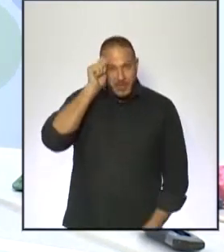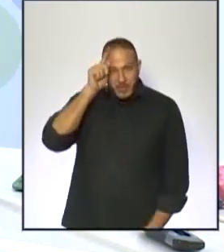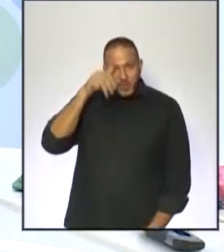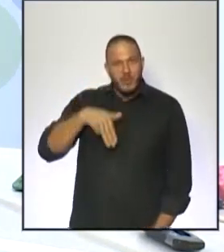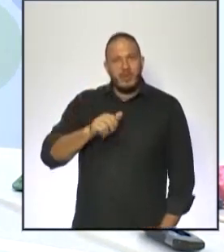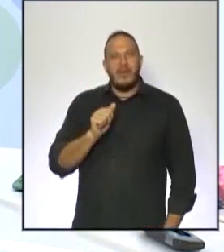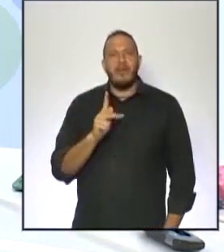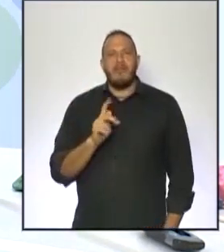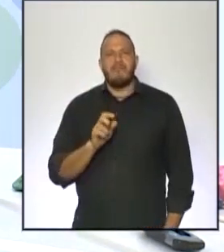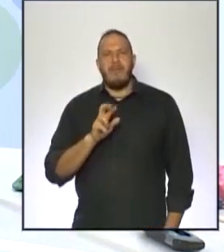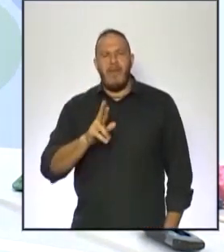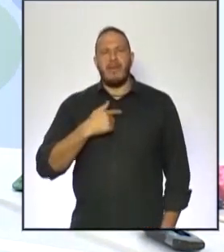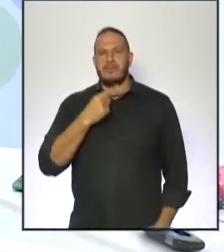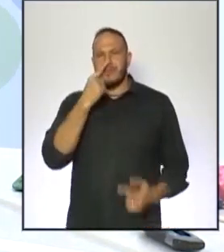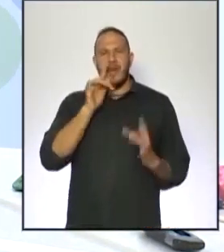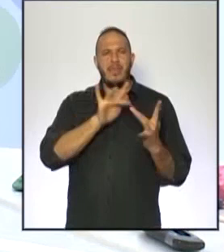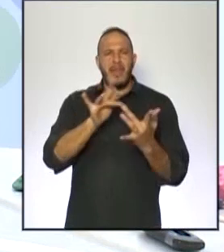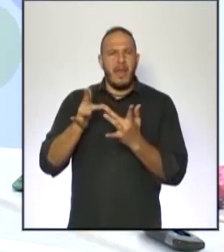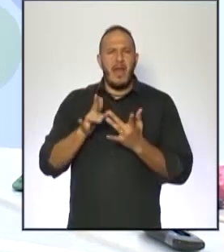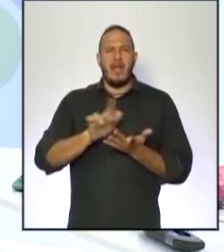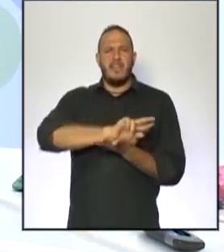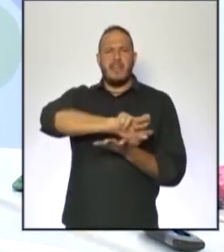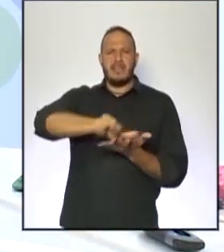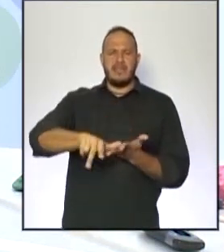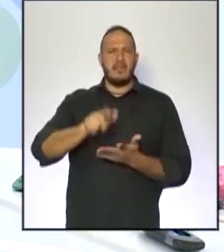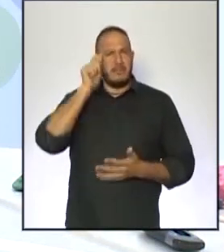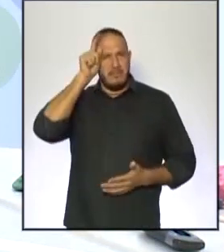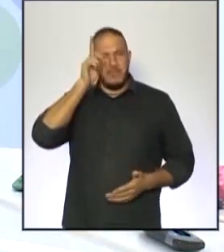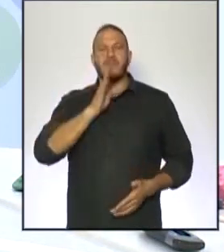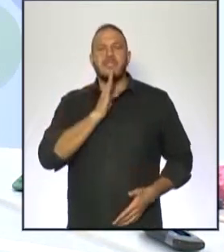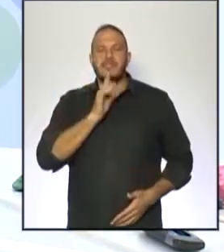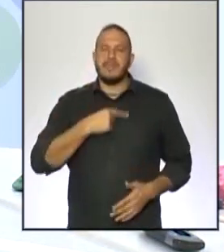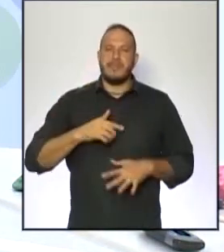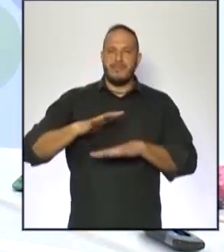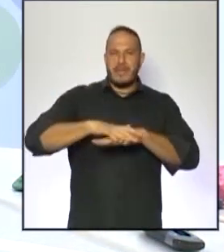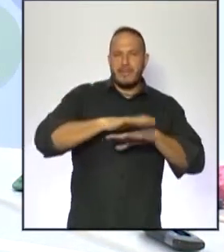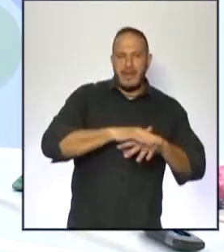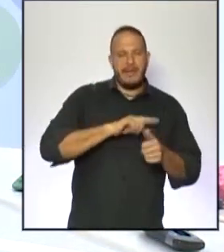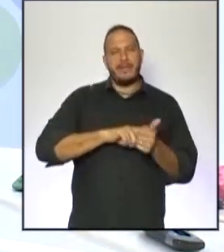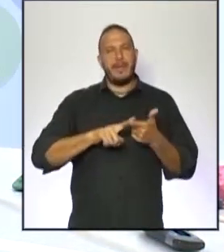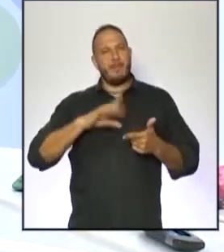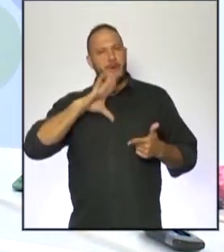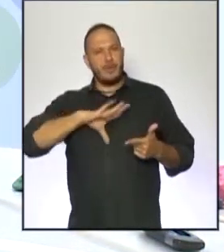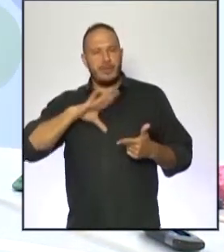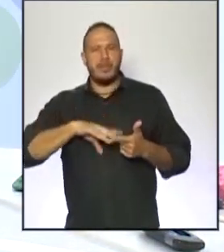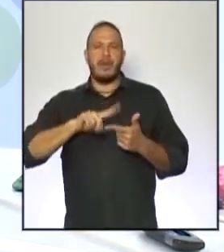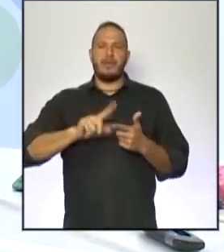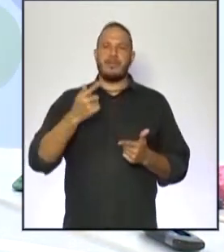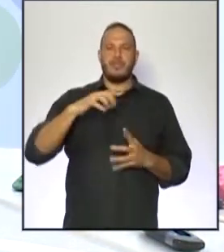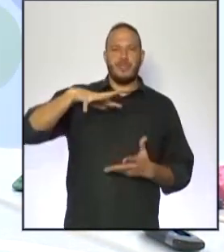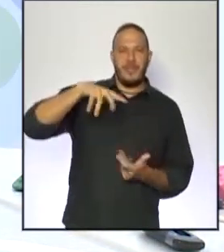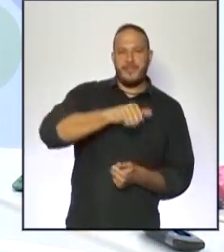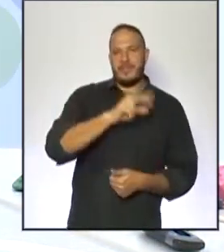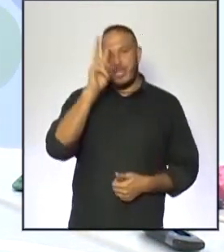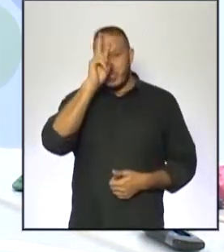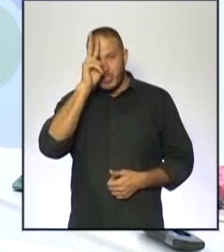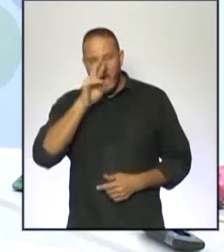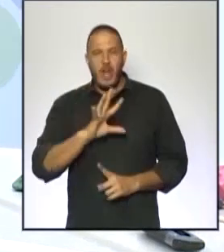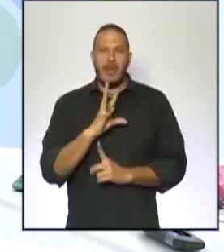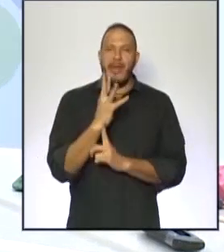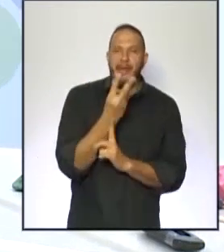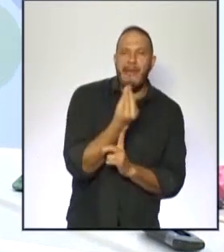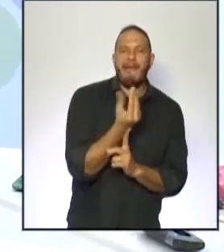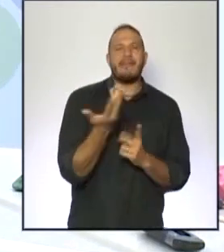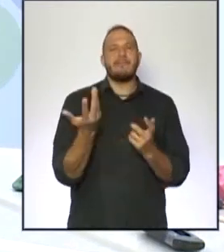está muito ligada a diversas áreas do conhecimento, como matemática, português, geografia, história,